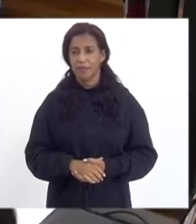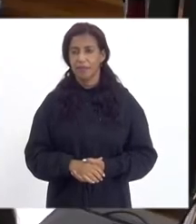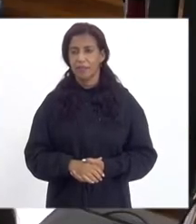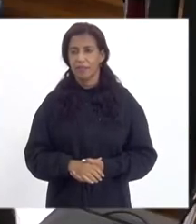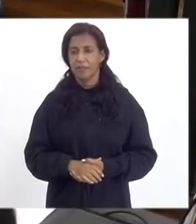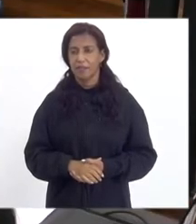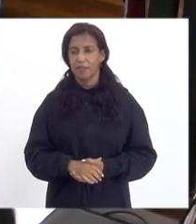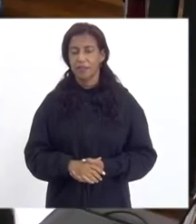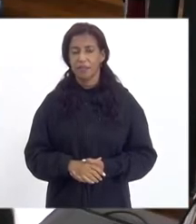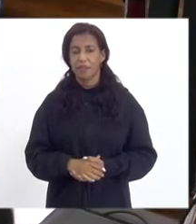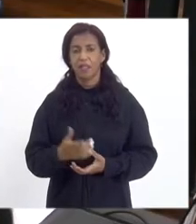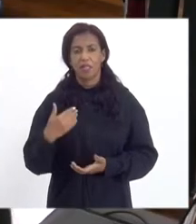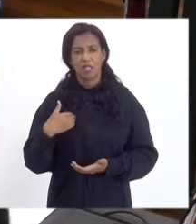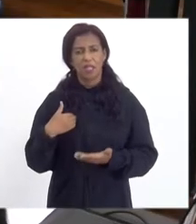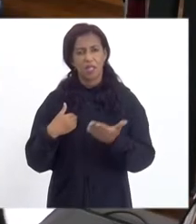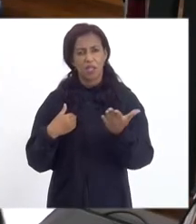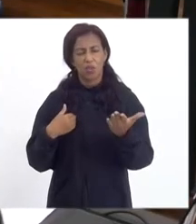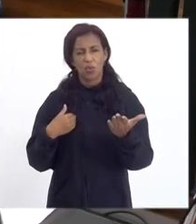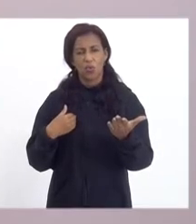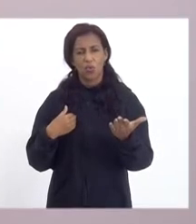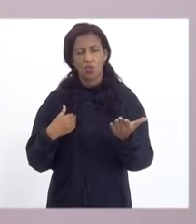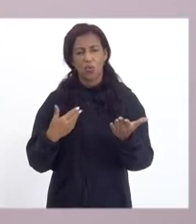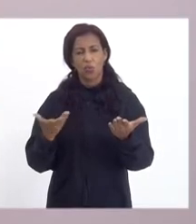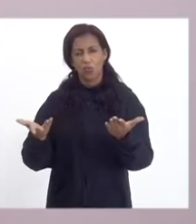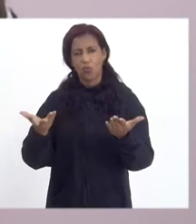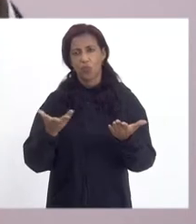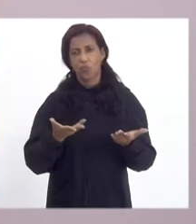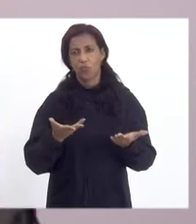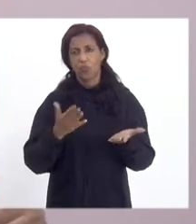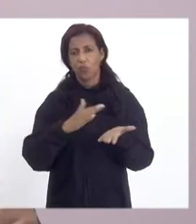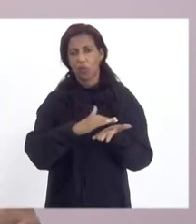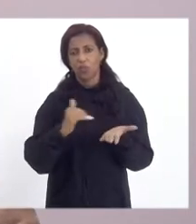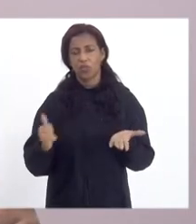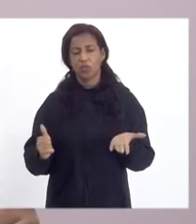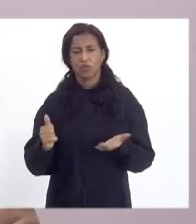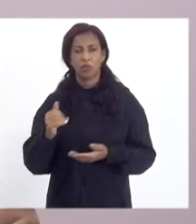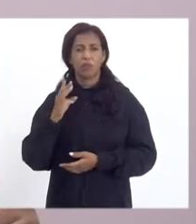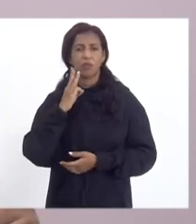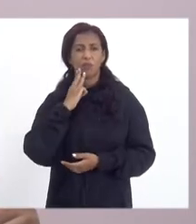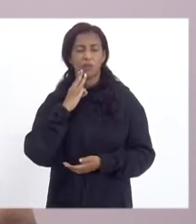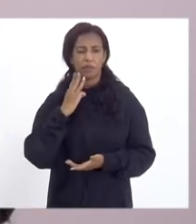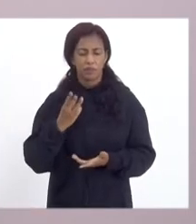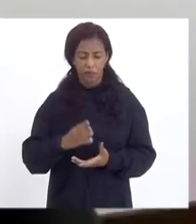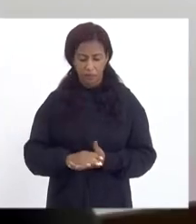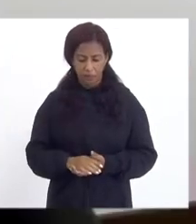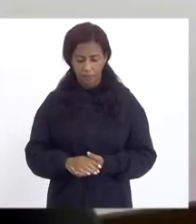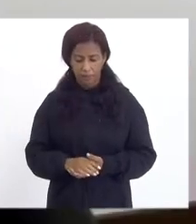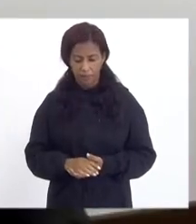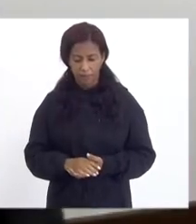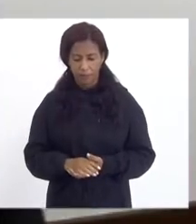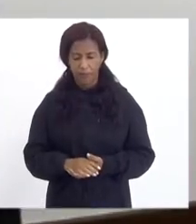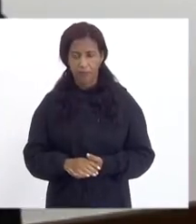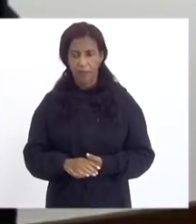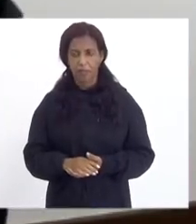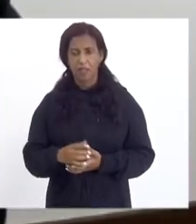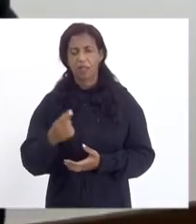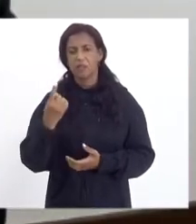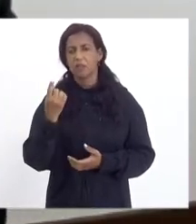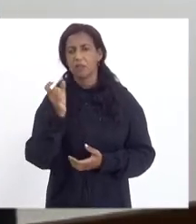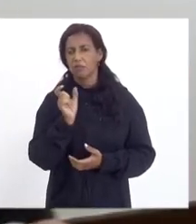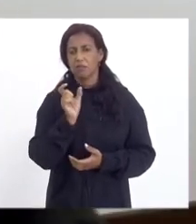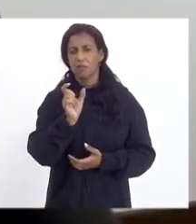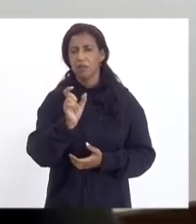vou abrir a palavra, o deputado Luiz falou, como eu retirei de pau, deputado Valdeque. Não, apenas é uma